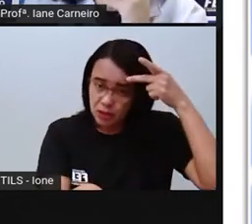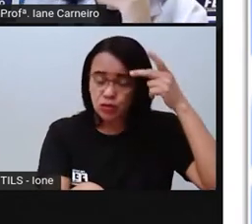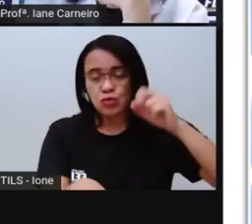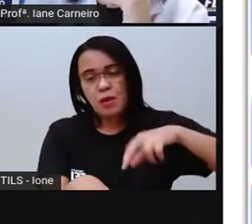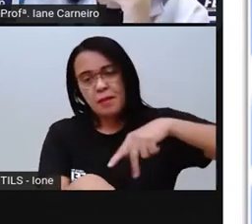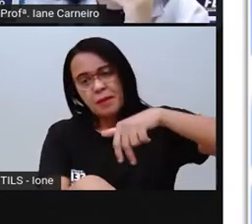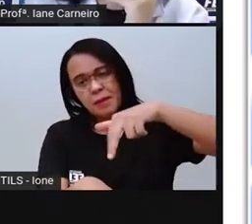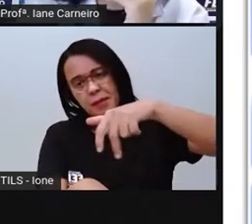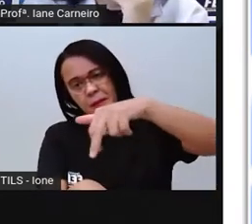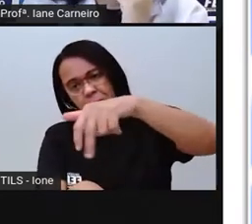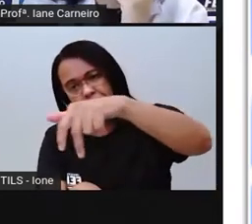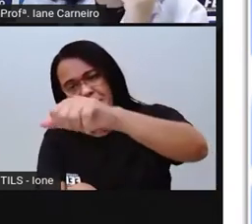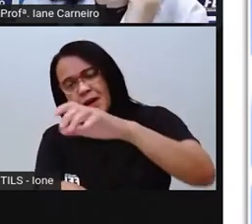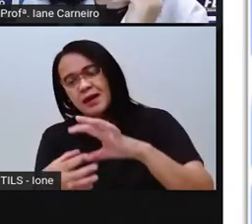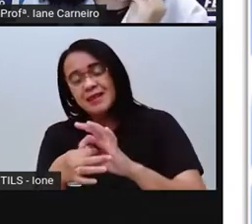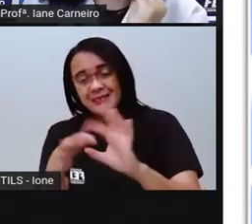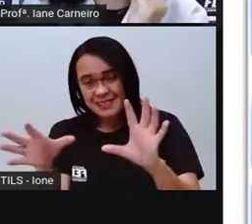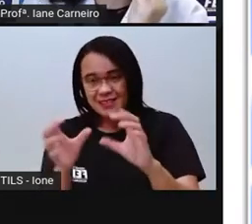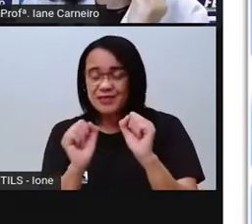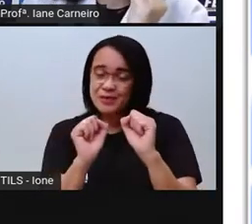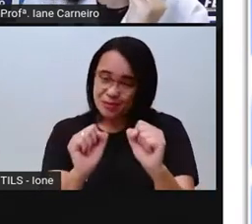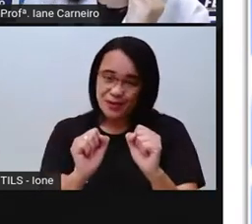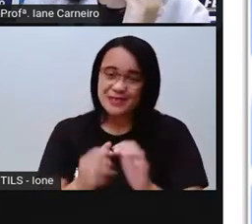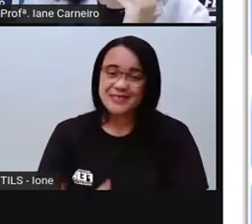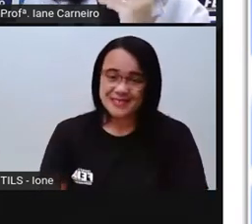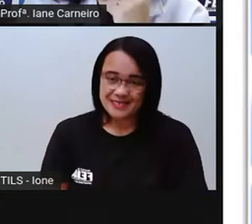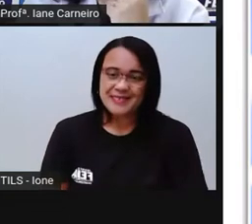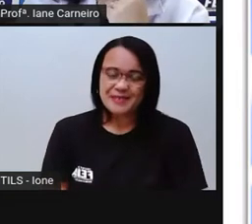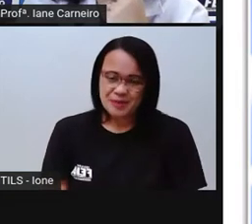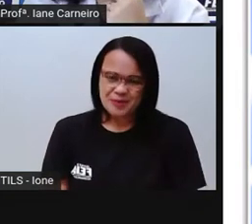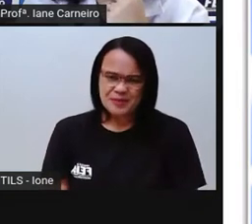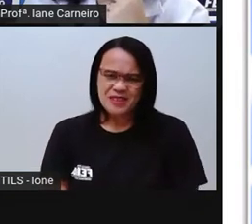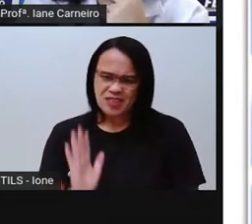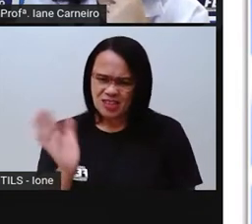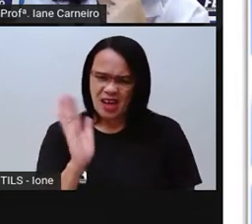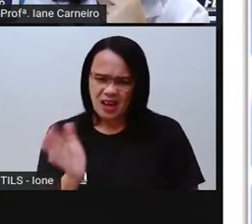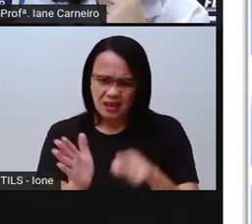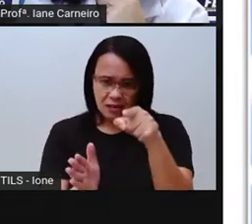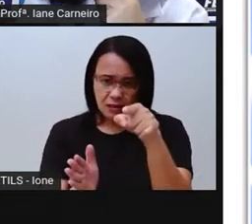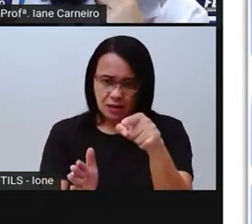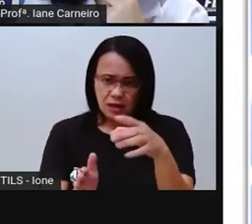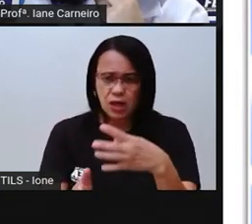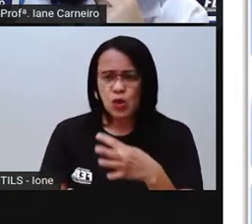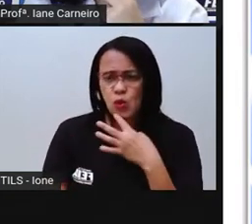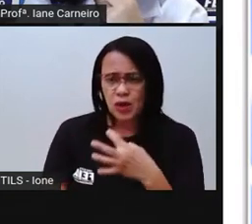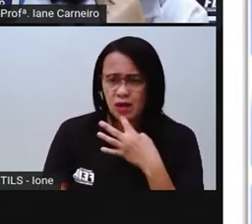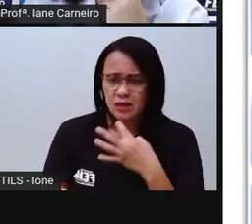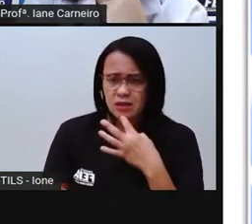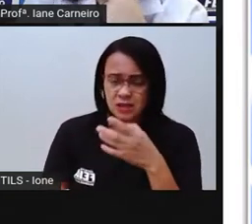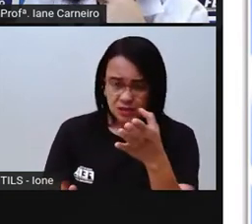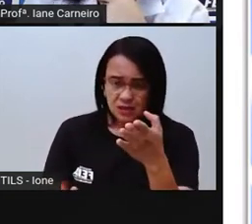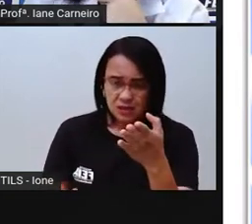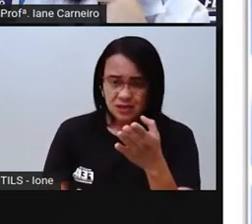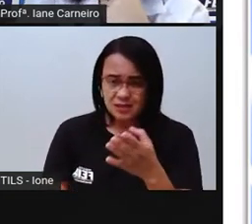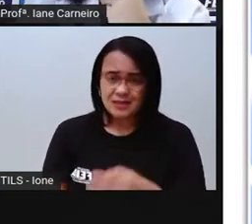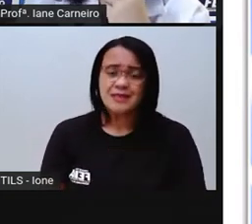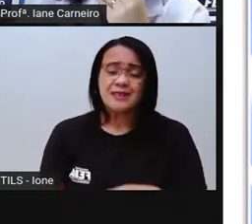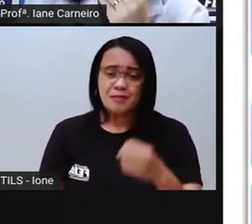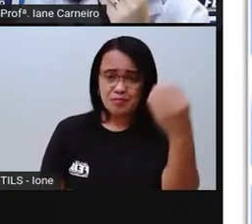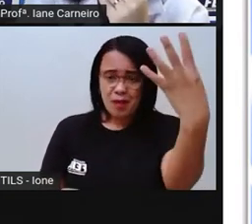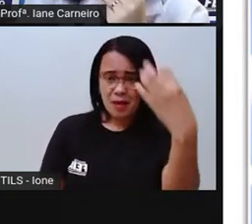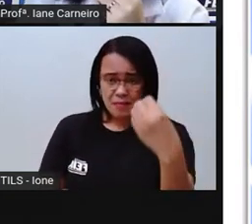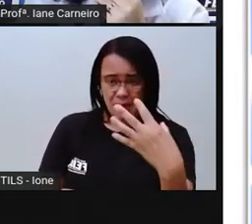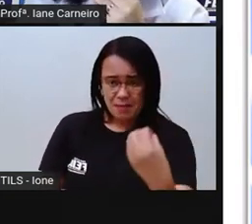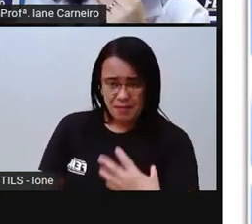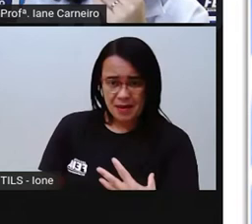pode caminhar. Vocês já viram sinaleira aí aqui na nossa cidade? Já